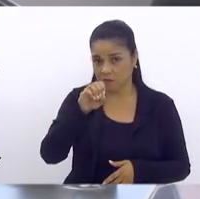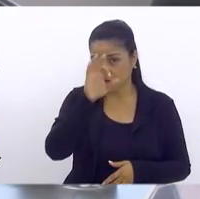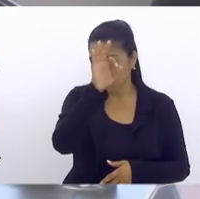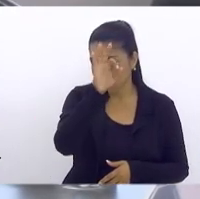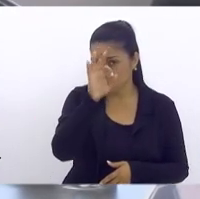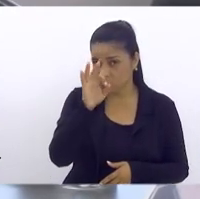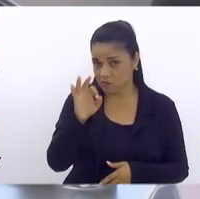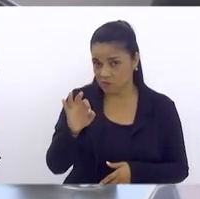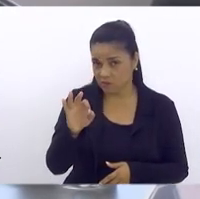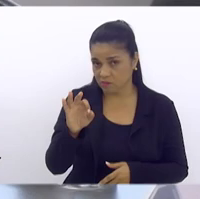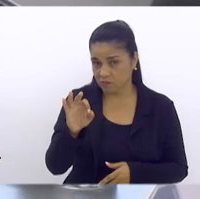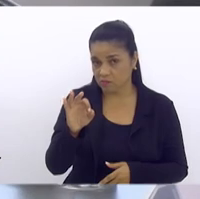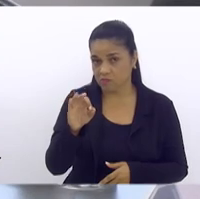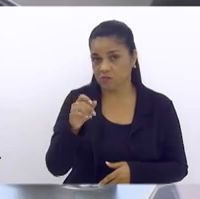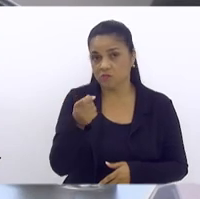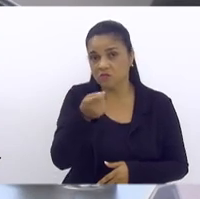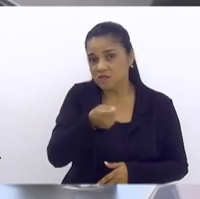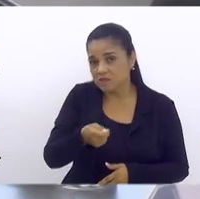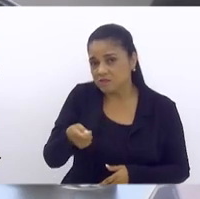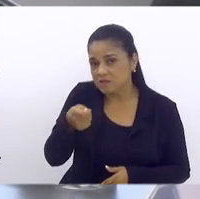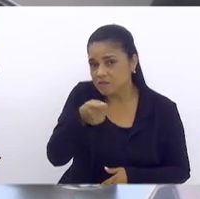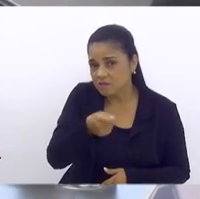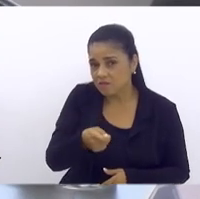80% dos celulares